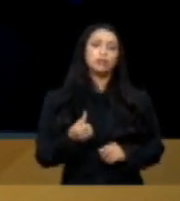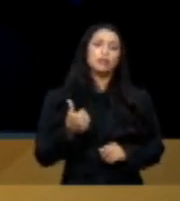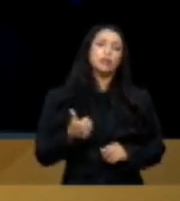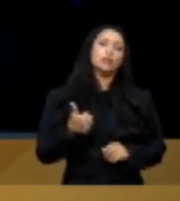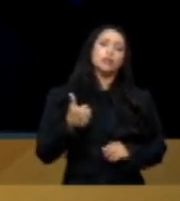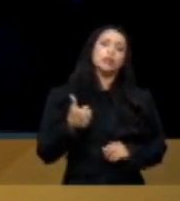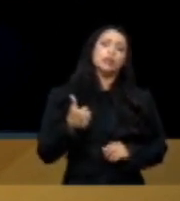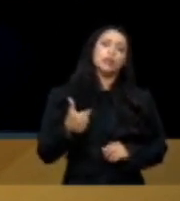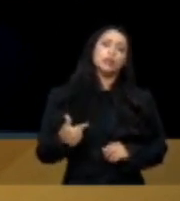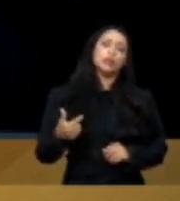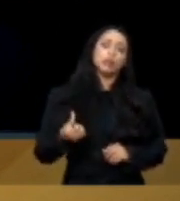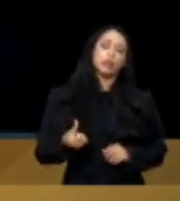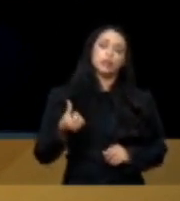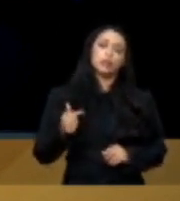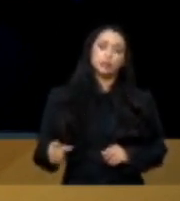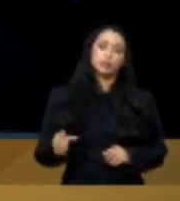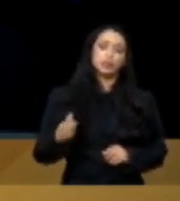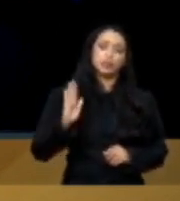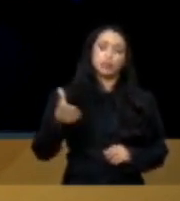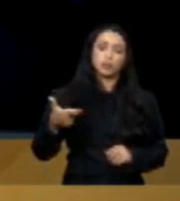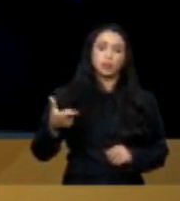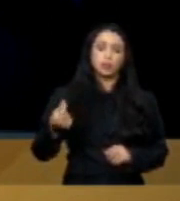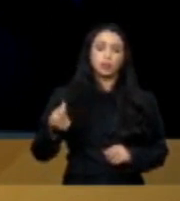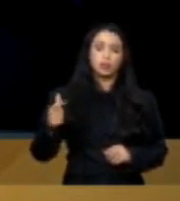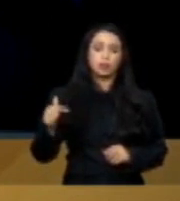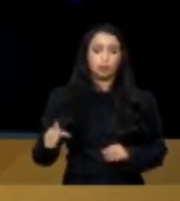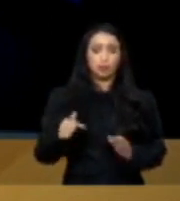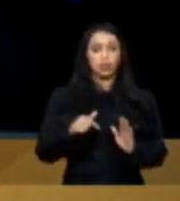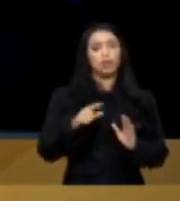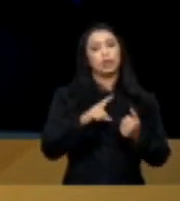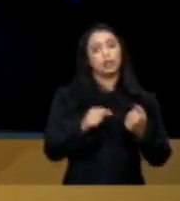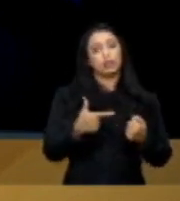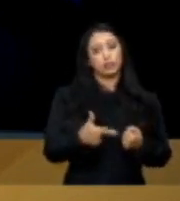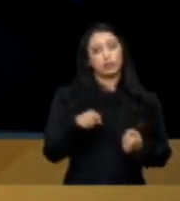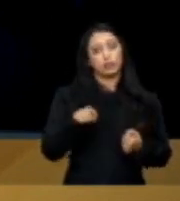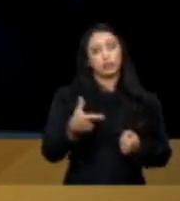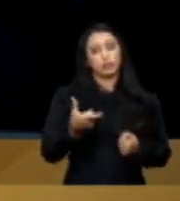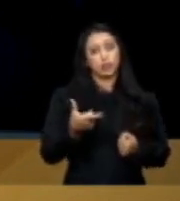6.177, de 2007, no artigo 2.2, que versa sobre,